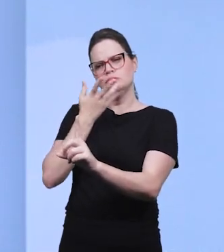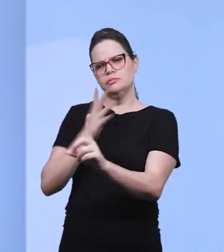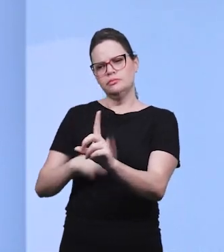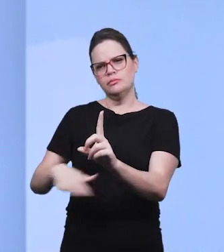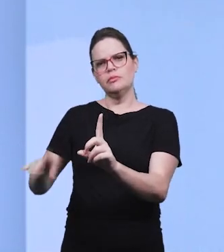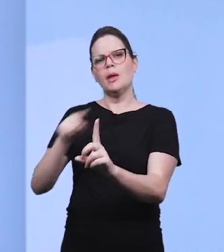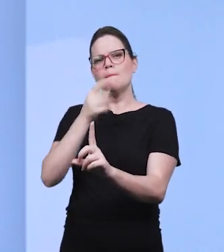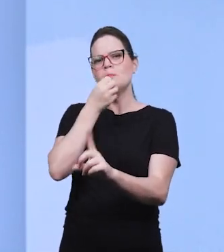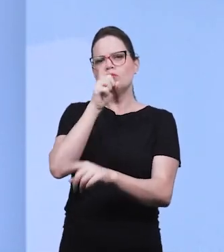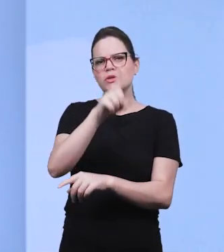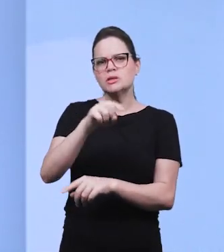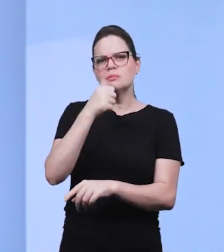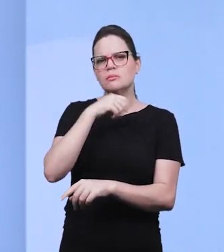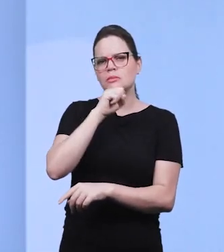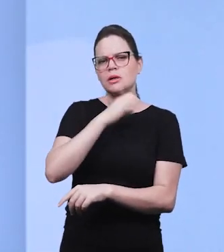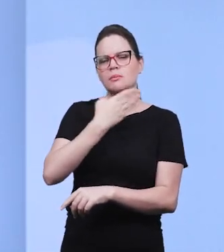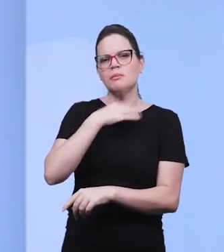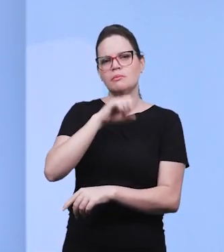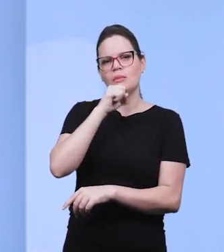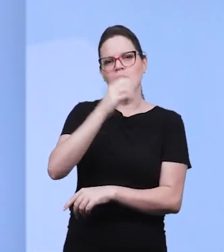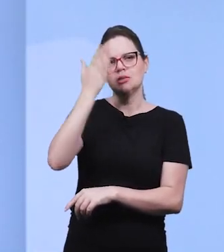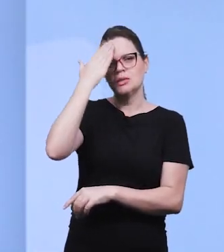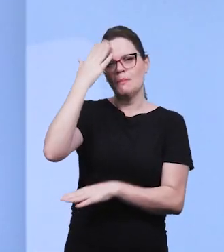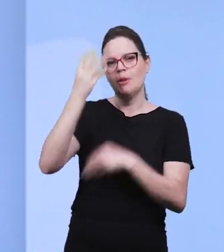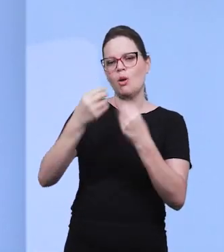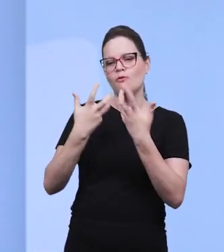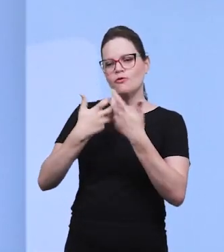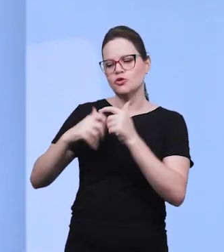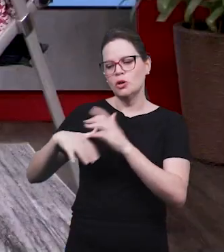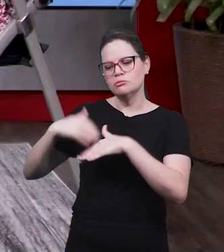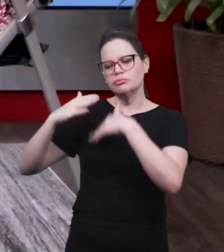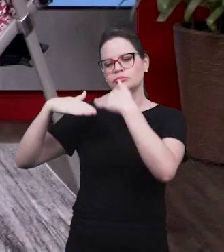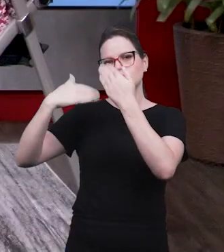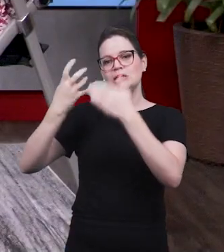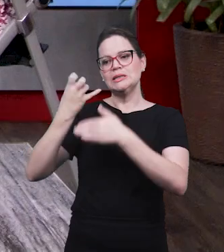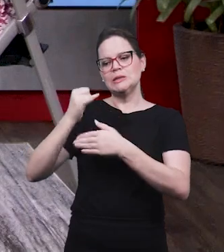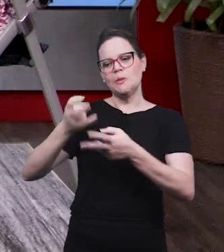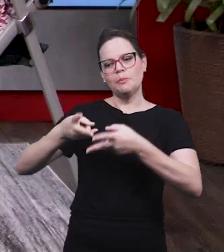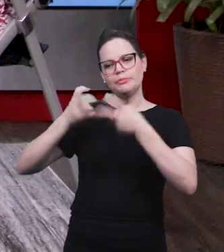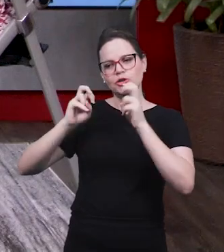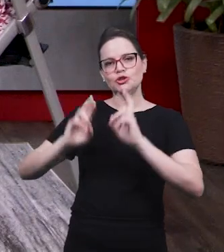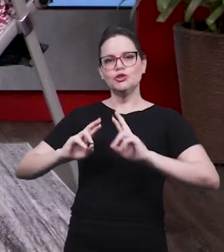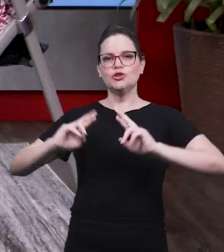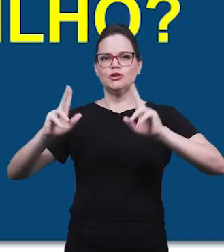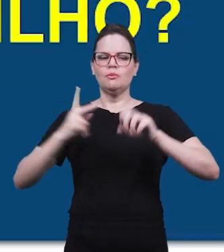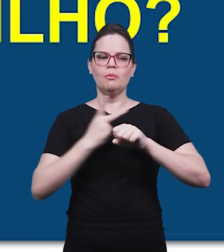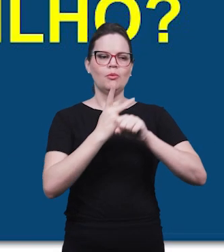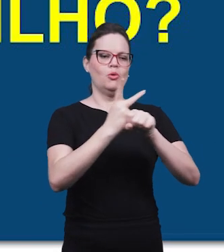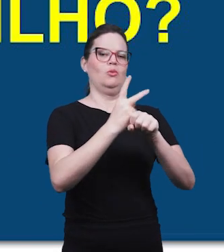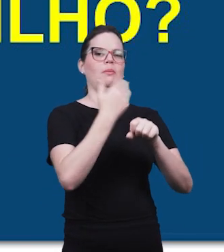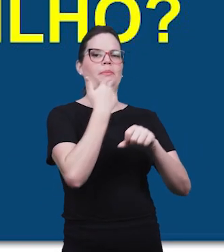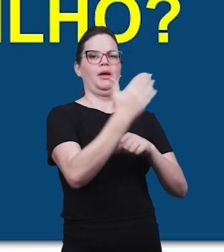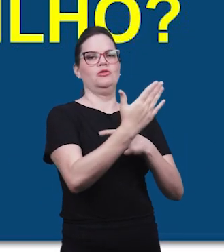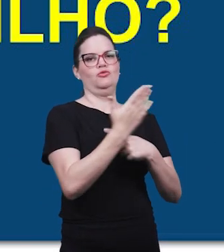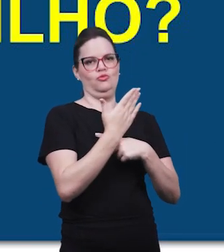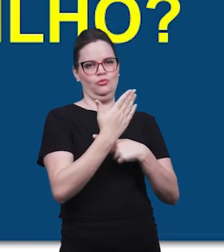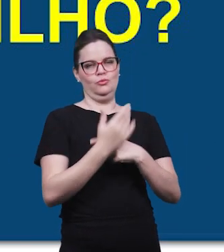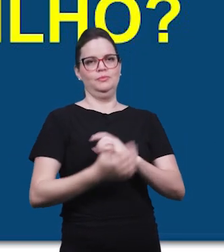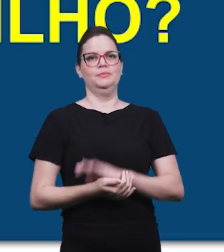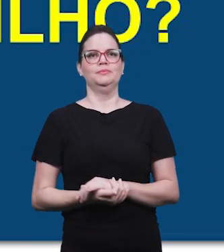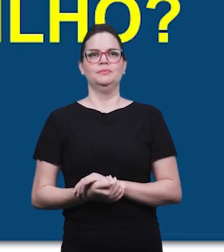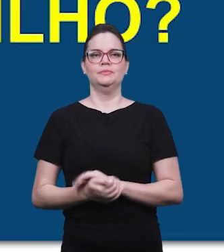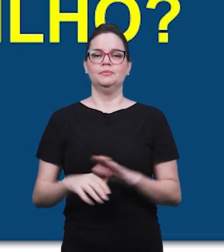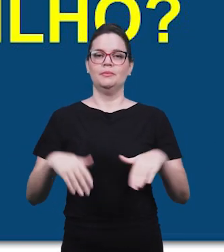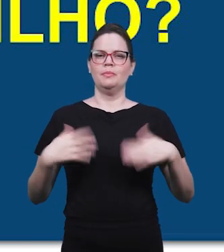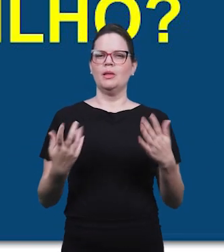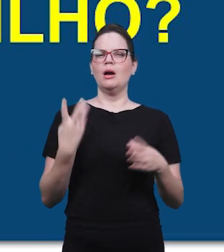do desenvolvimento e buscar uma ajuda o quanto antes. Maravilha, muito bom esse esclarecimento, né? Então, o que observar no